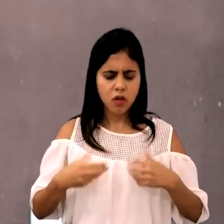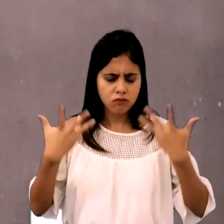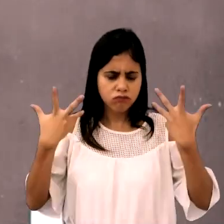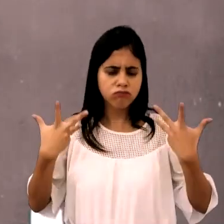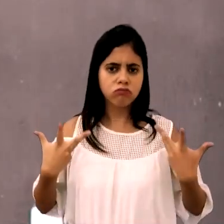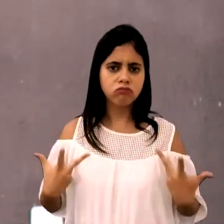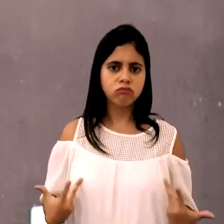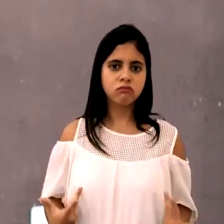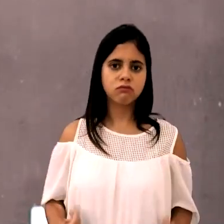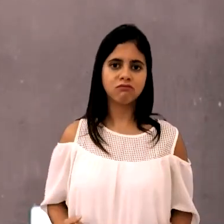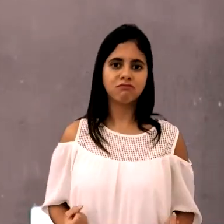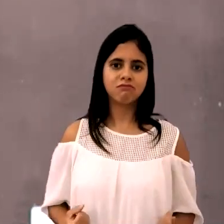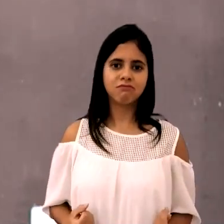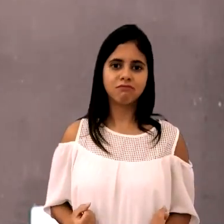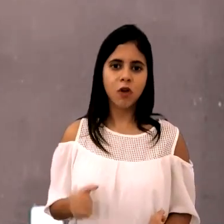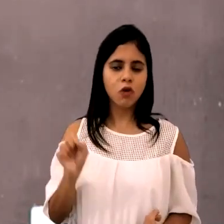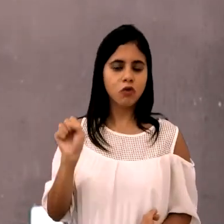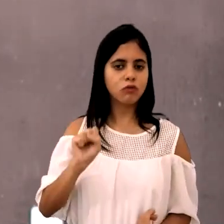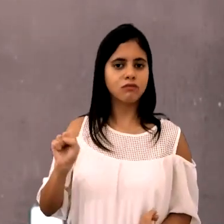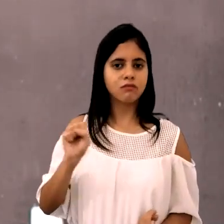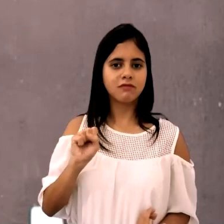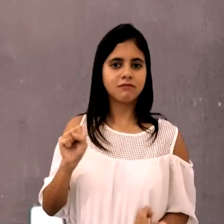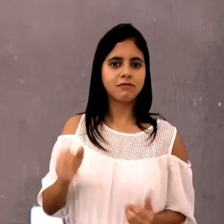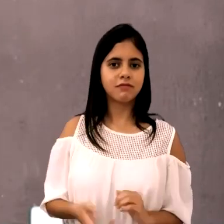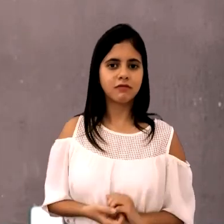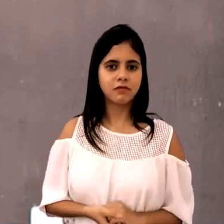está disponível.